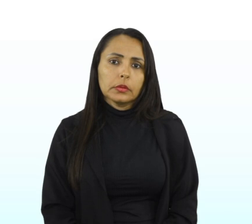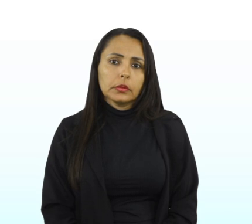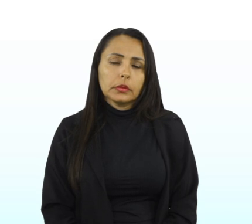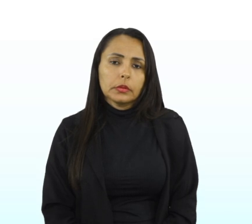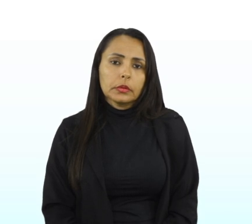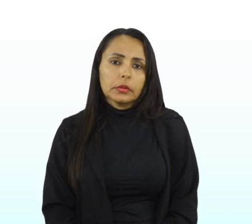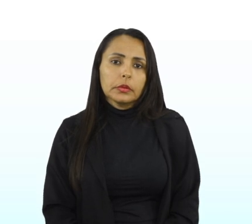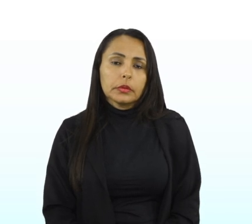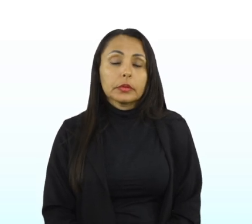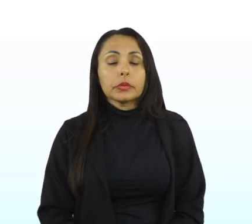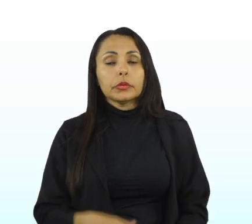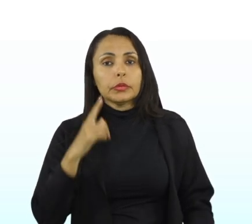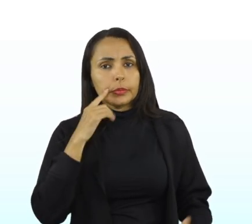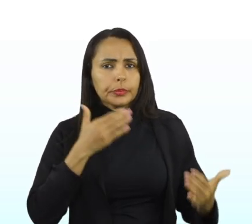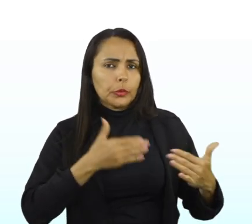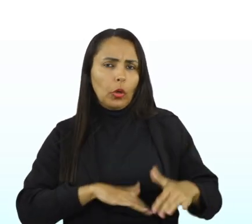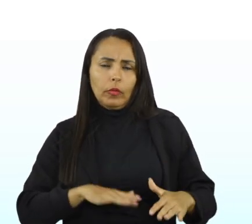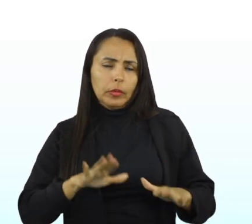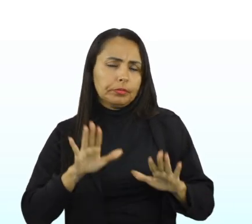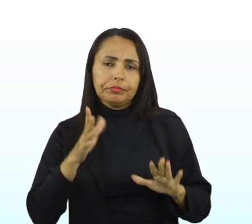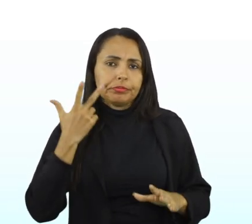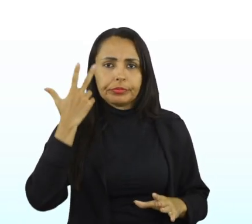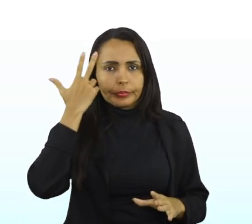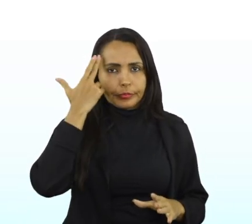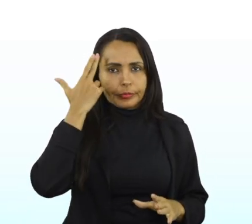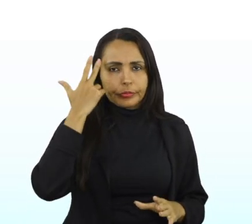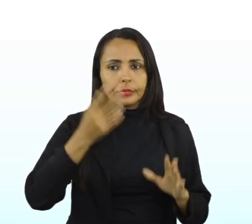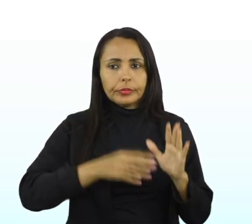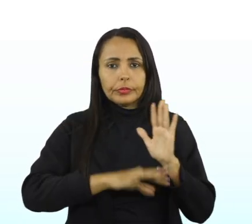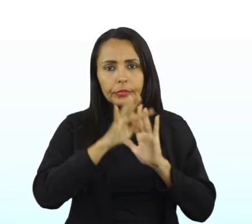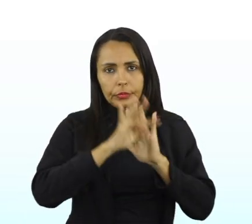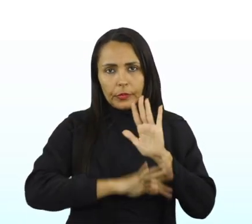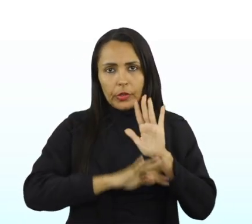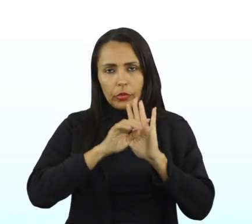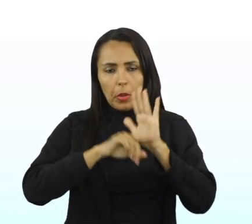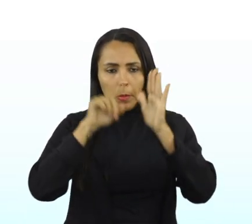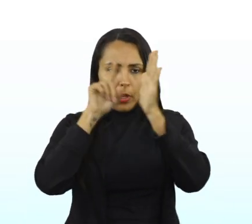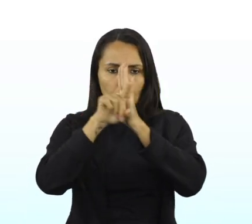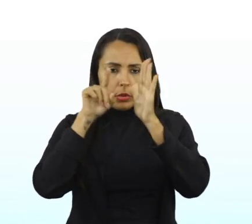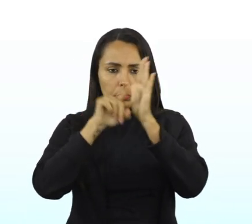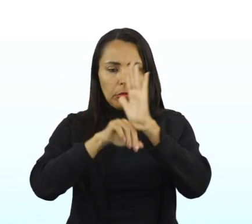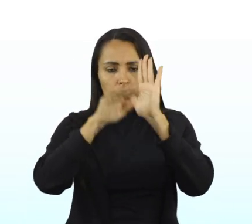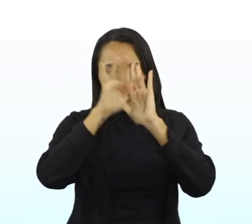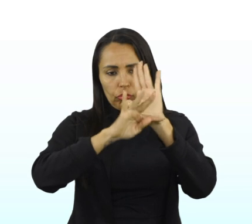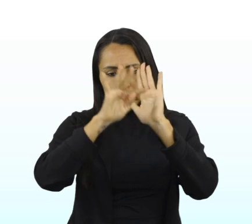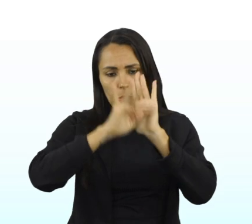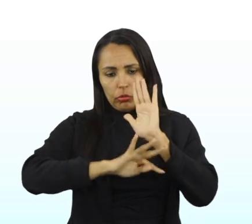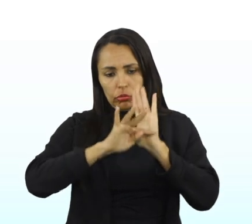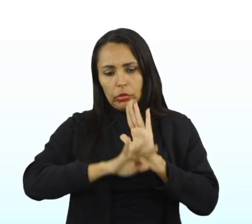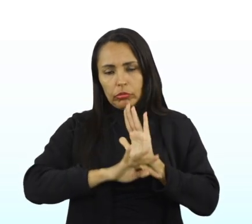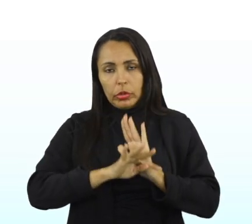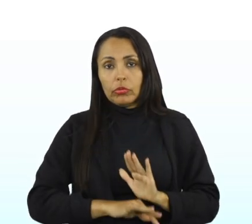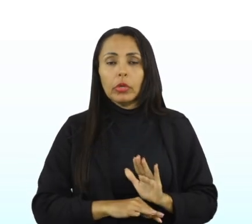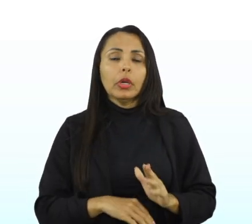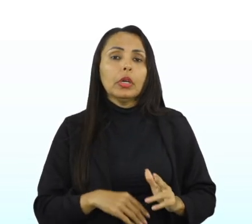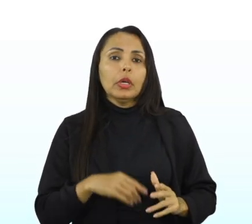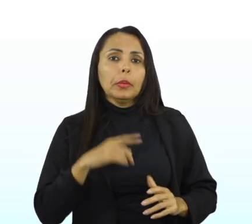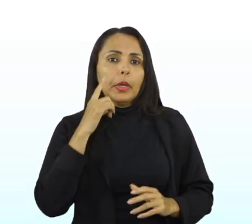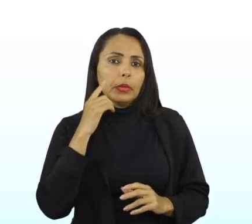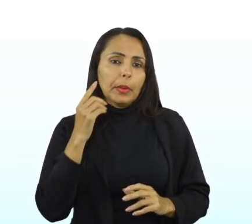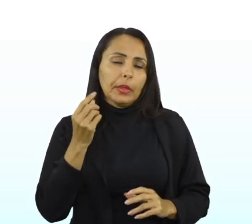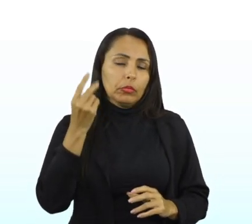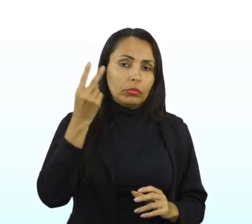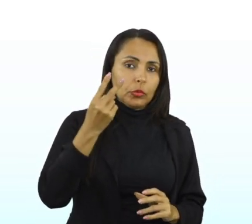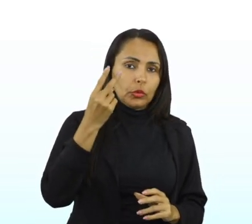Você sabe que as provas praticamente é uma questão, um texto. Uma questão, um texto. E muitas vezes uma questão, ele pede